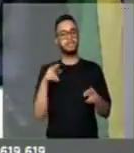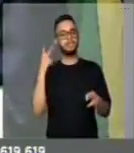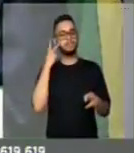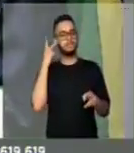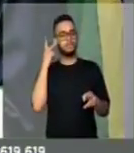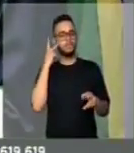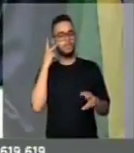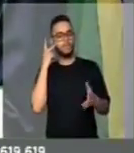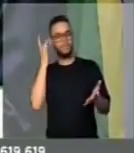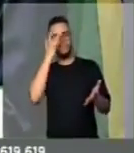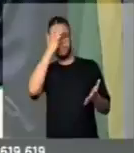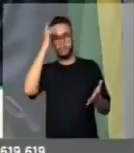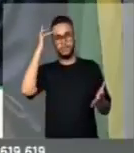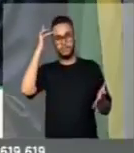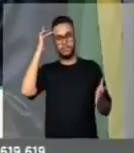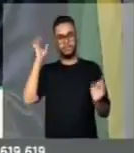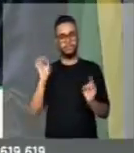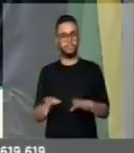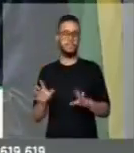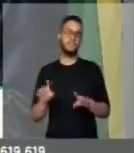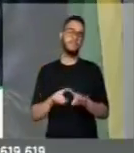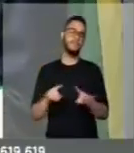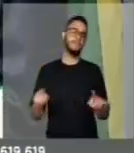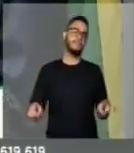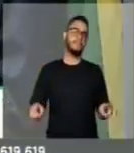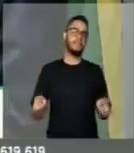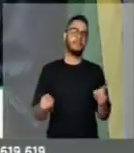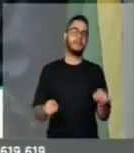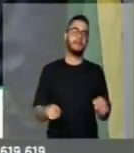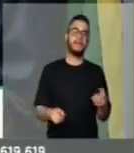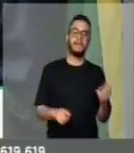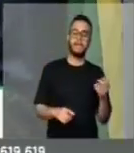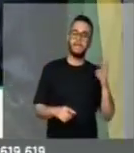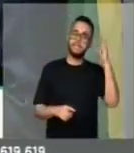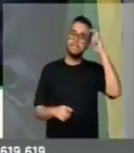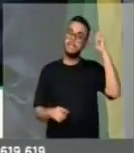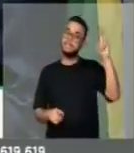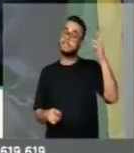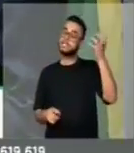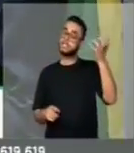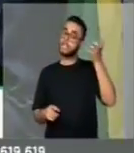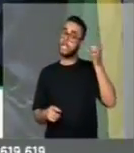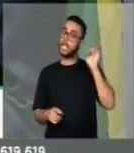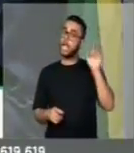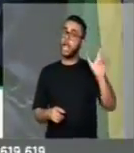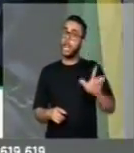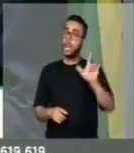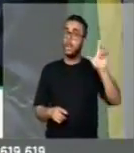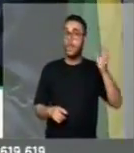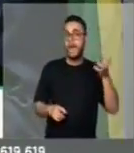maneira inteligente de desgastá-lo e de se ver livre desse poste.